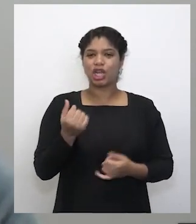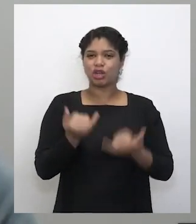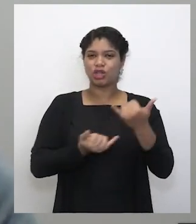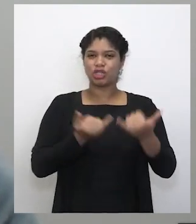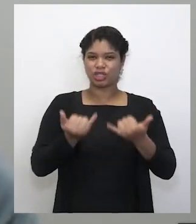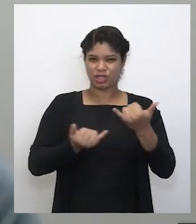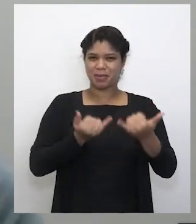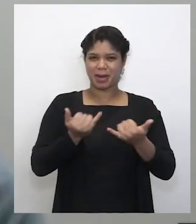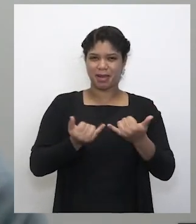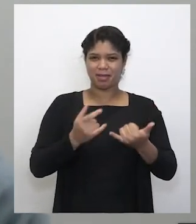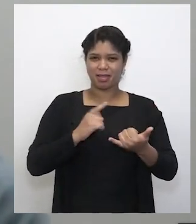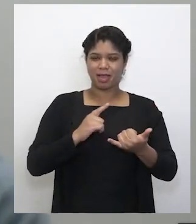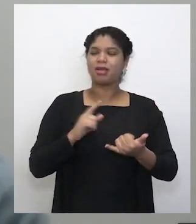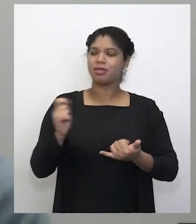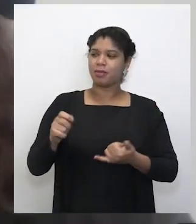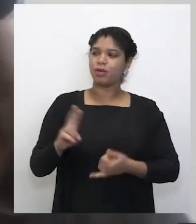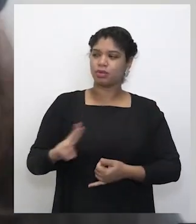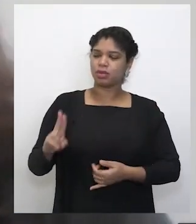Rafa?